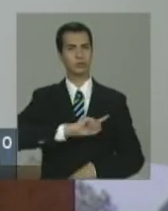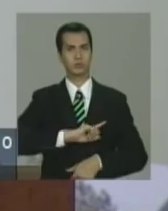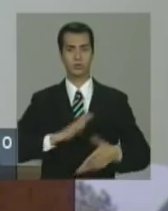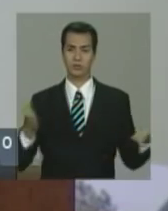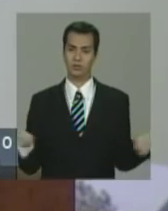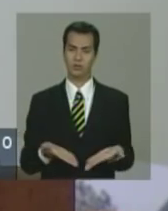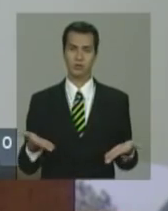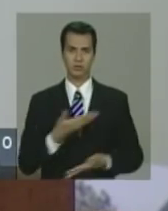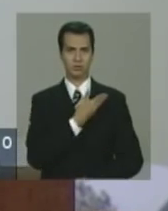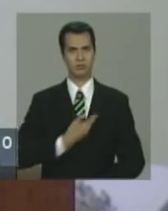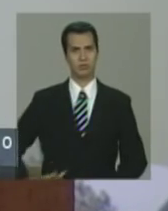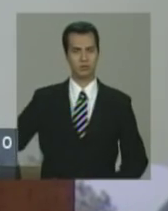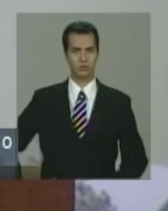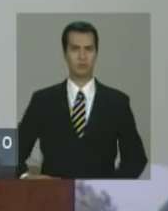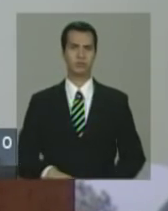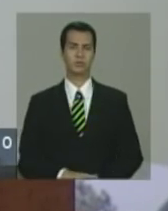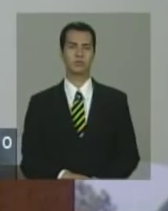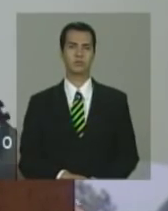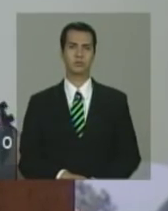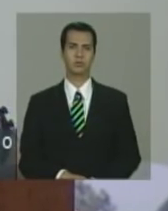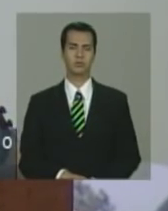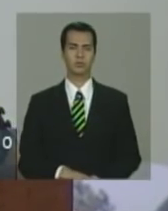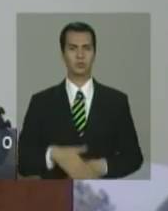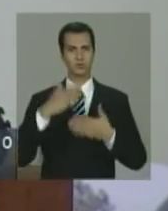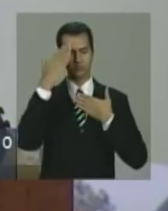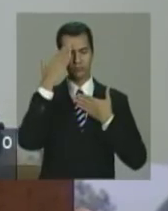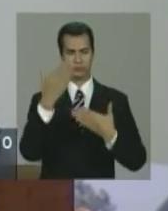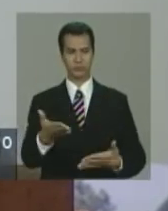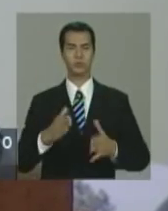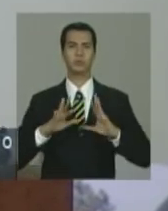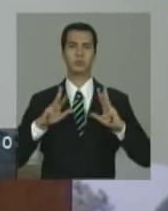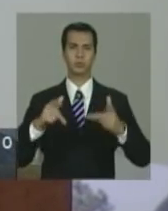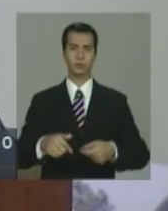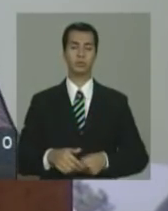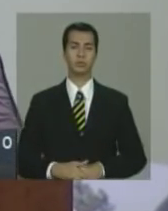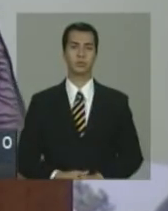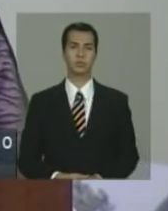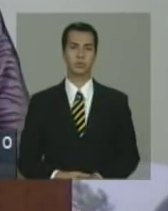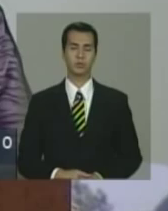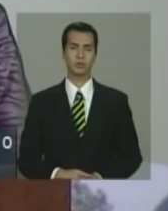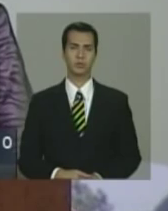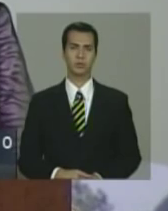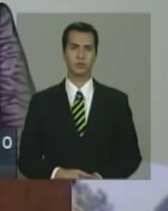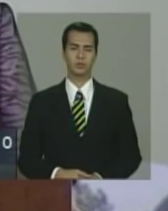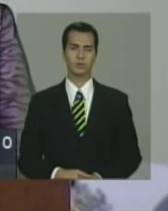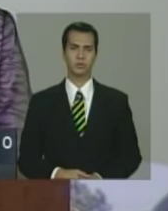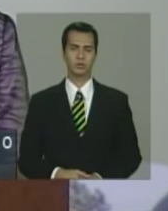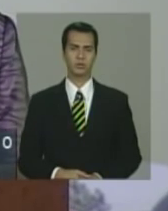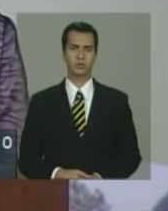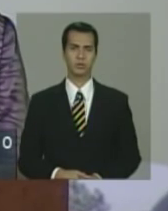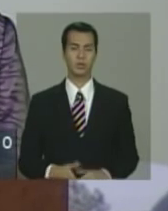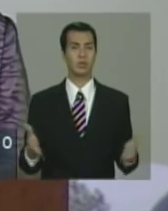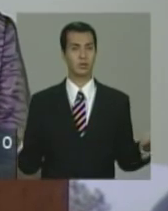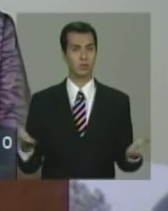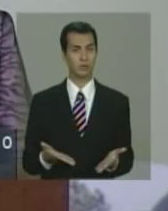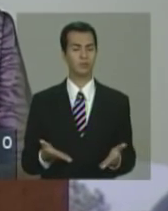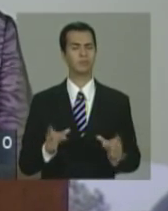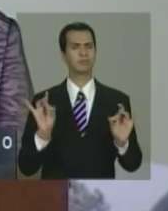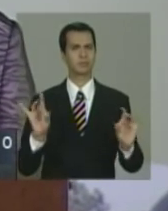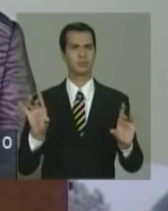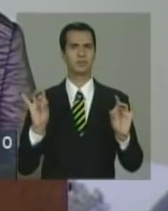nós que integramos o governo. Eu queria agradecer a presença dos senhores, dizer que, para mim, este é um momento muito